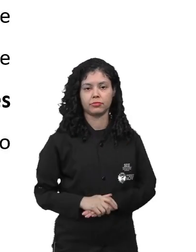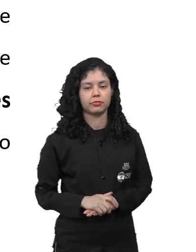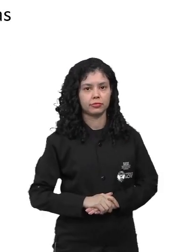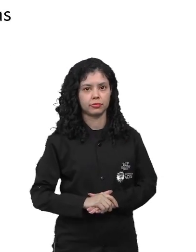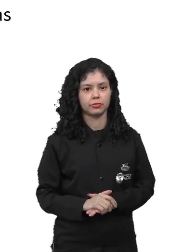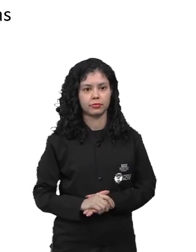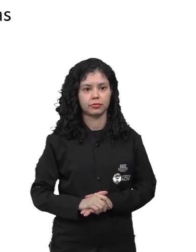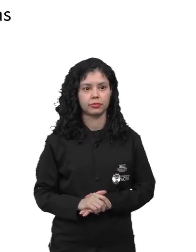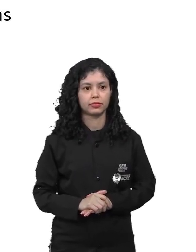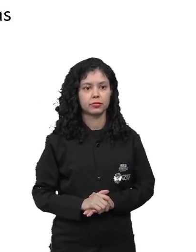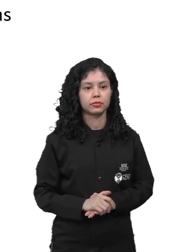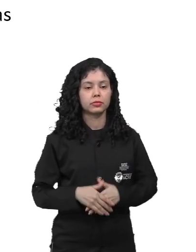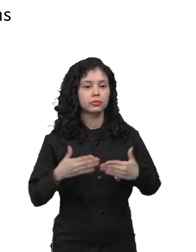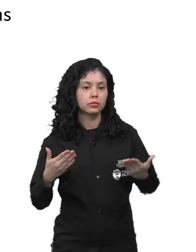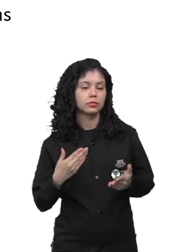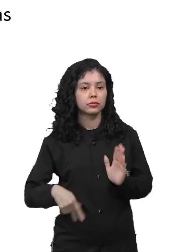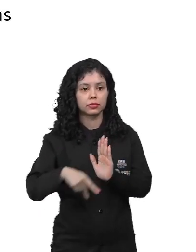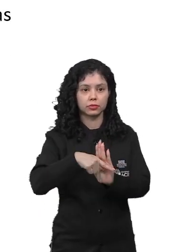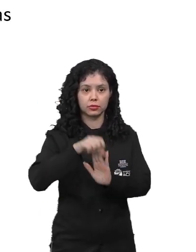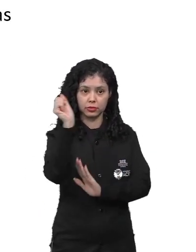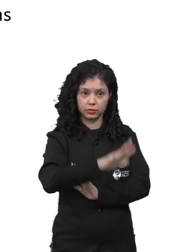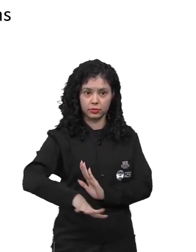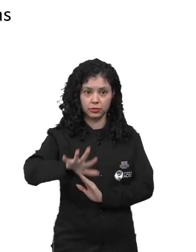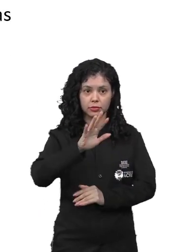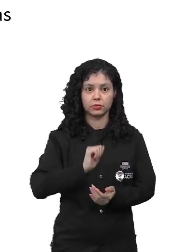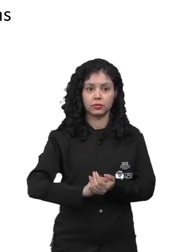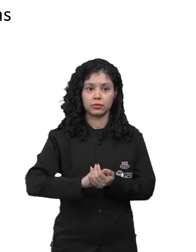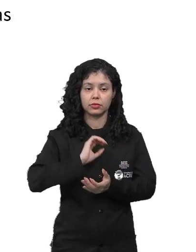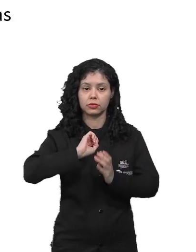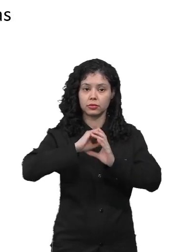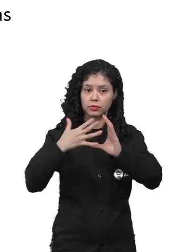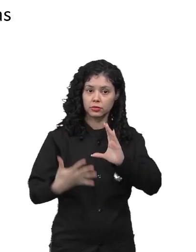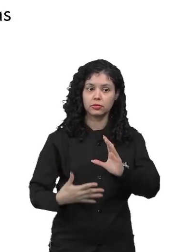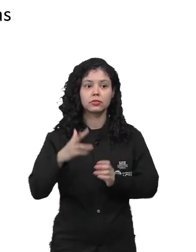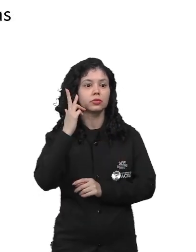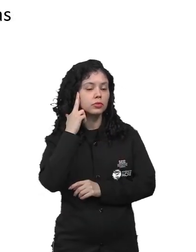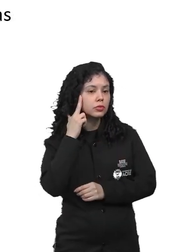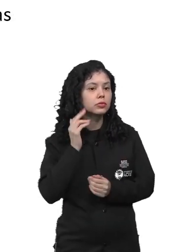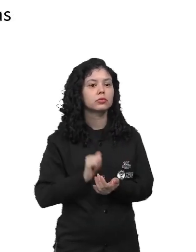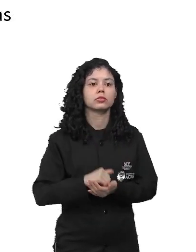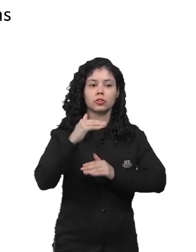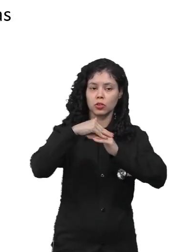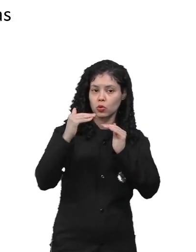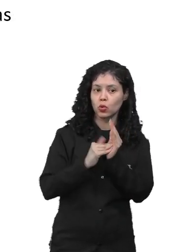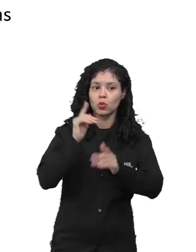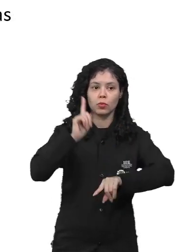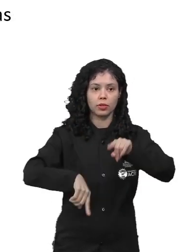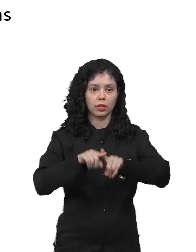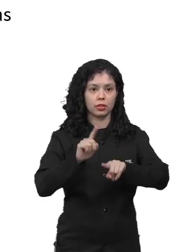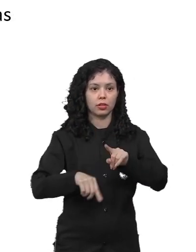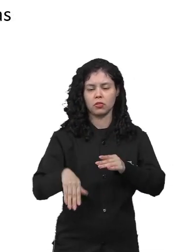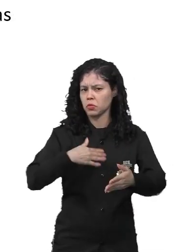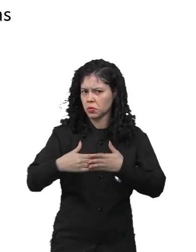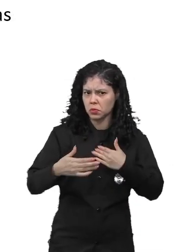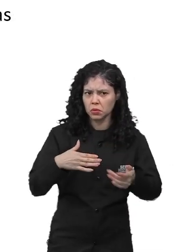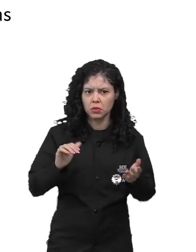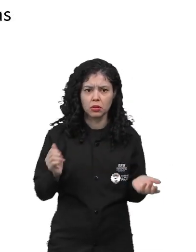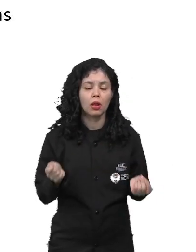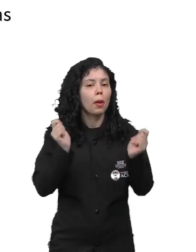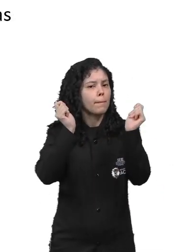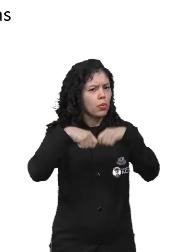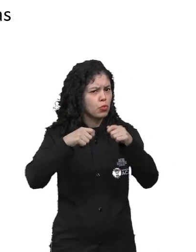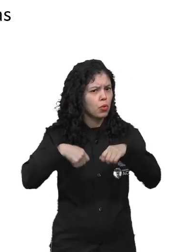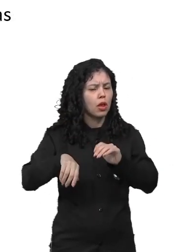totalmente diferentes. Então, as propriedades gerais da matéria são o quê? São características comuns que todos os materiais